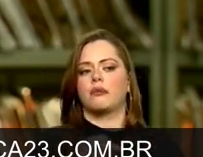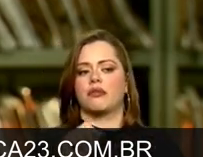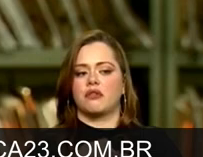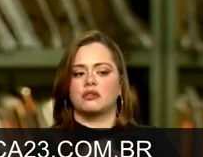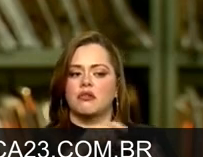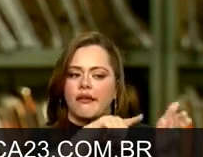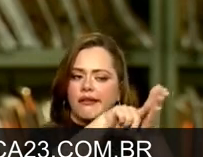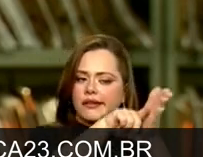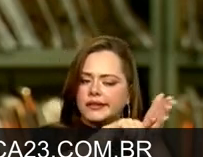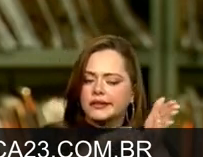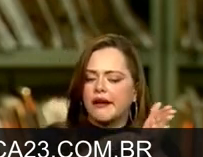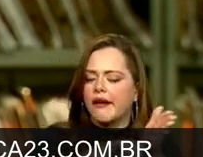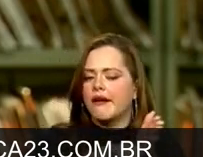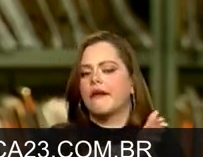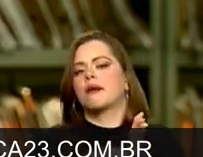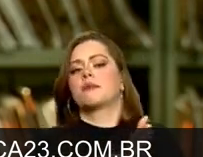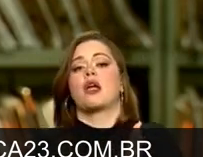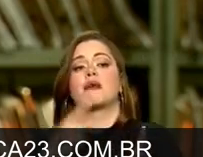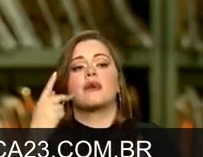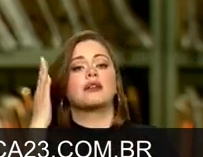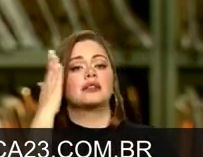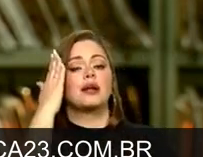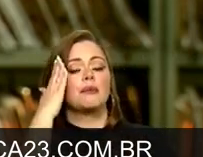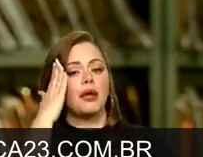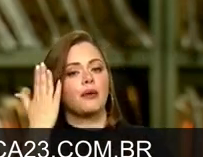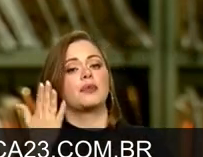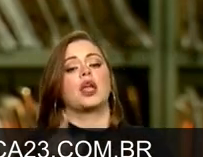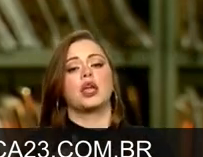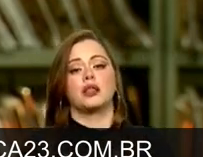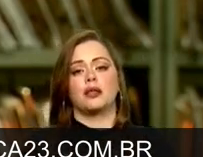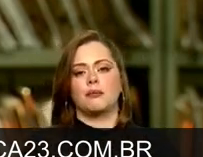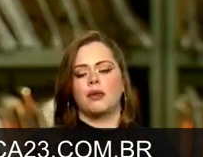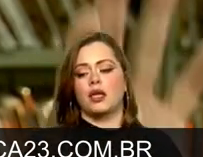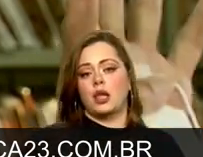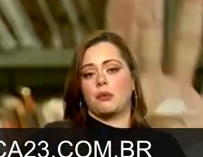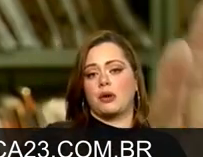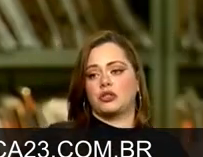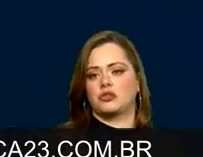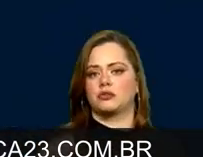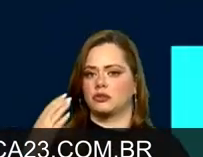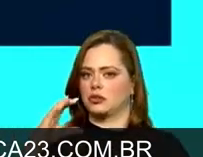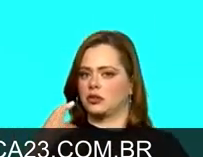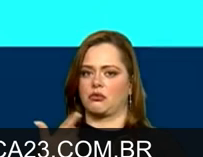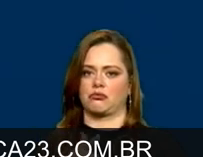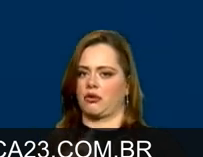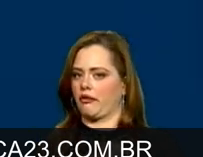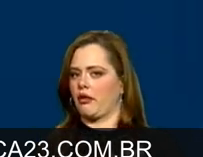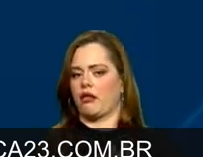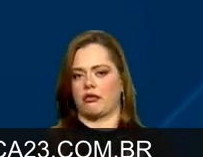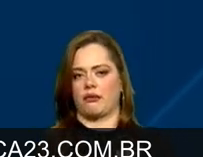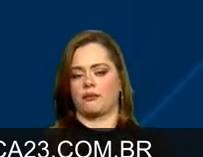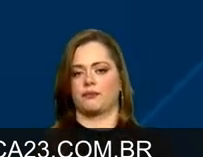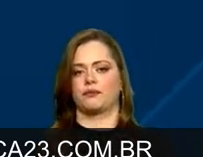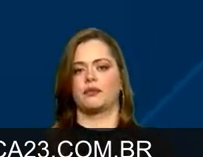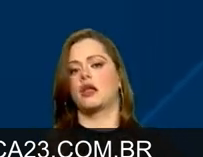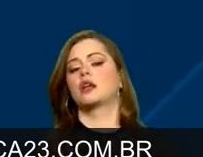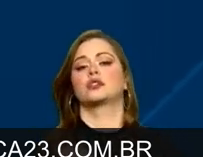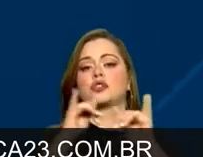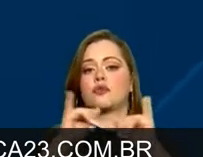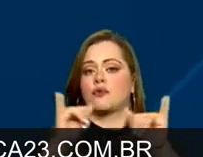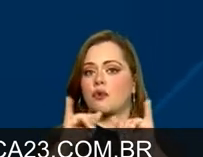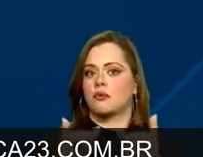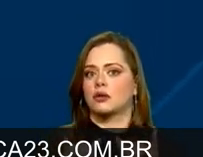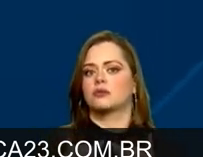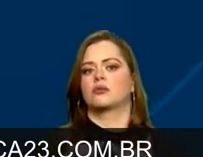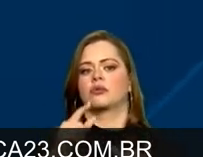periodicamente, 3 em 3 meses, né? E entra também da hepatite C e não consta nada. Dados oficiais apontam tendência